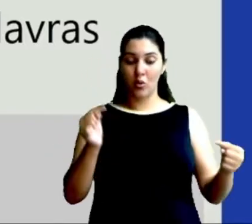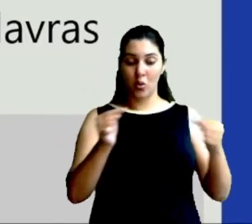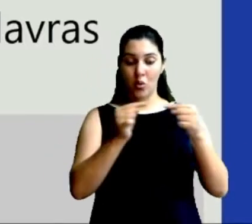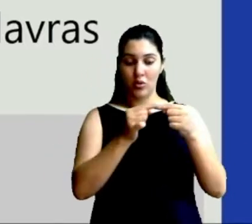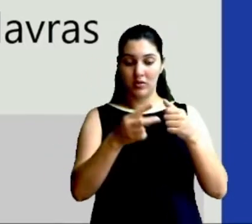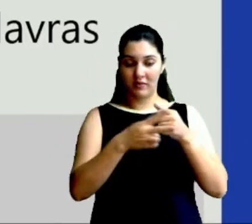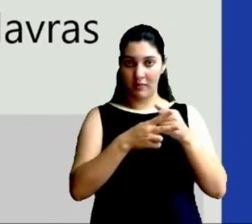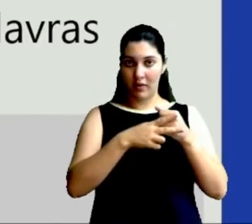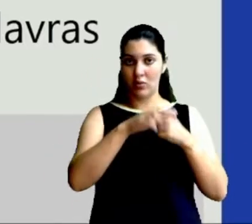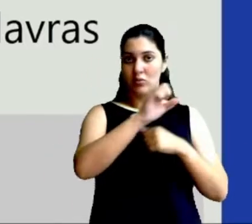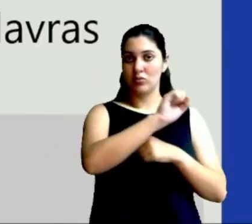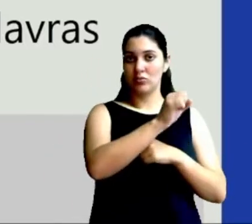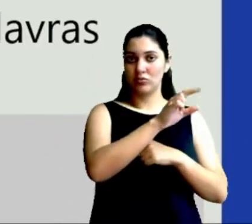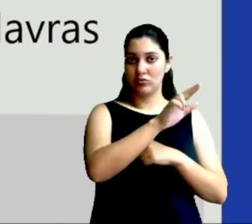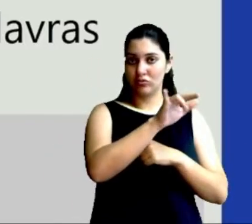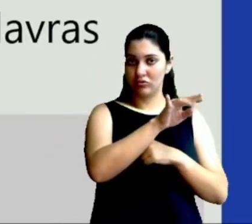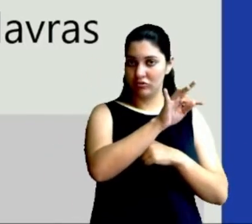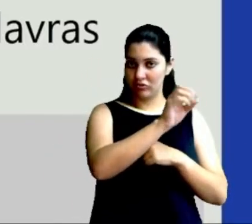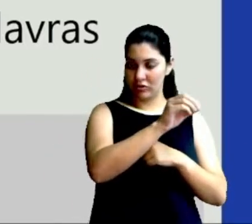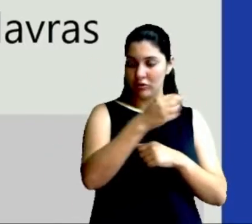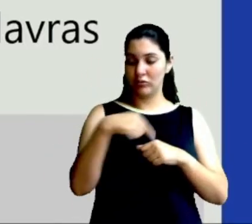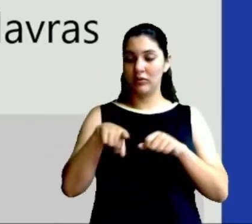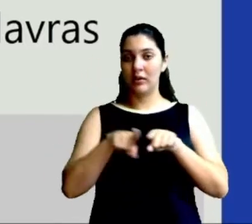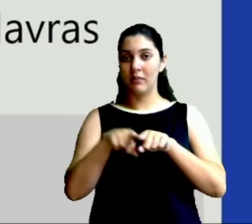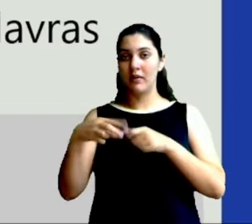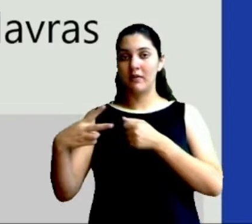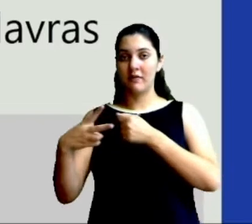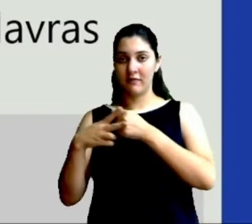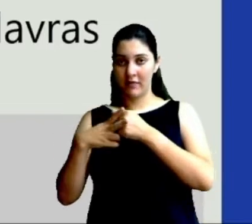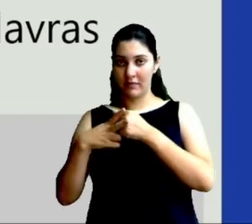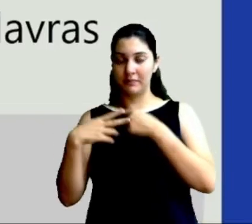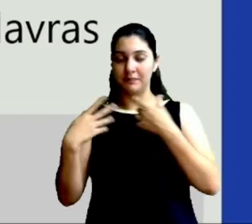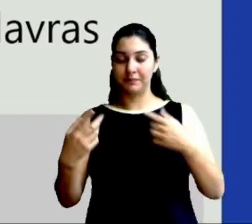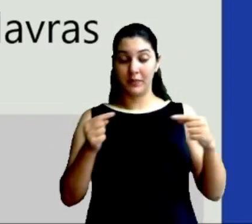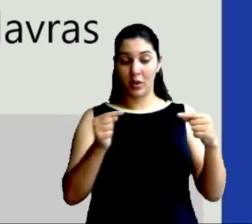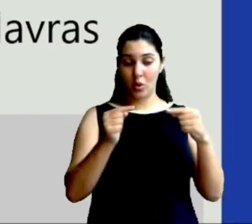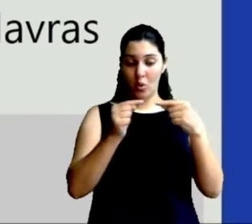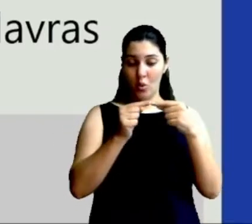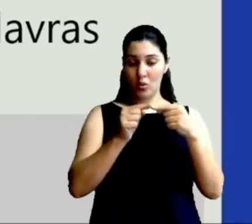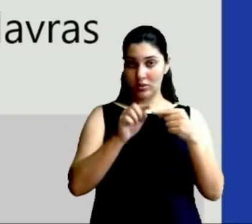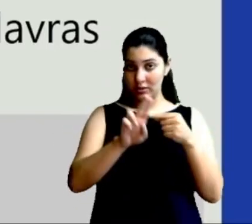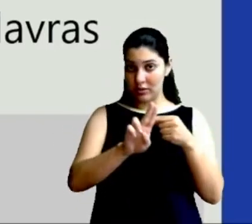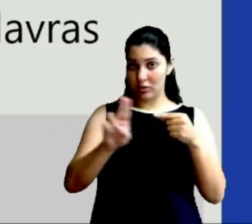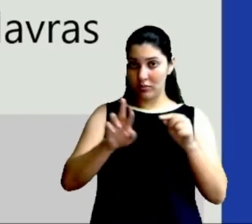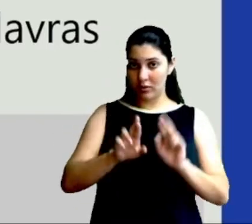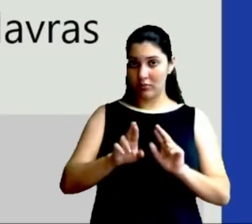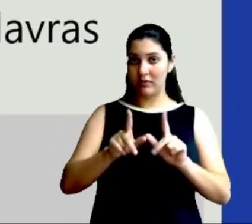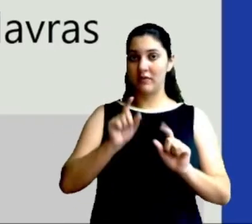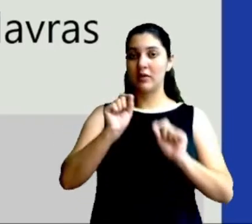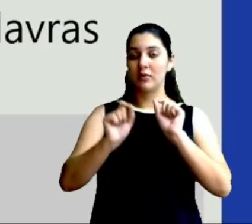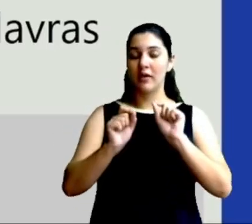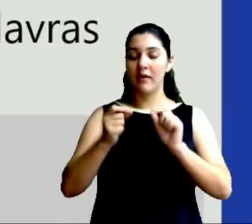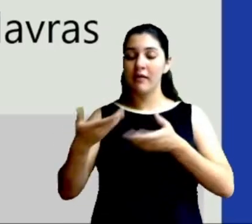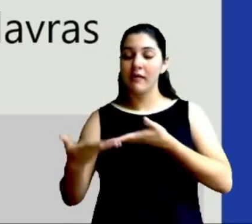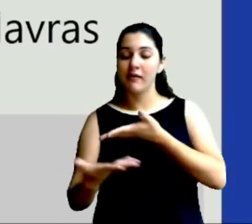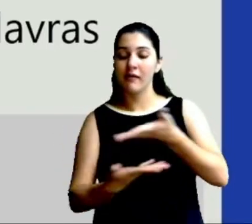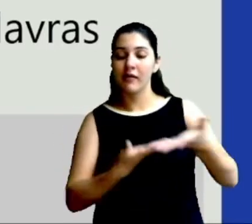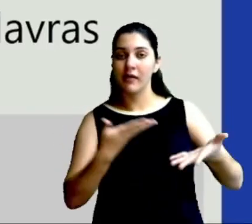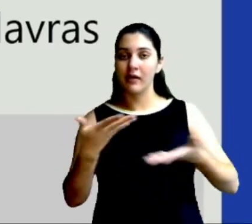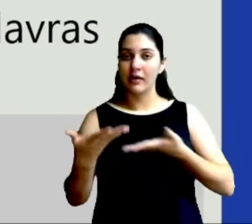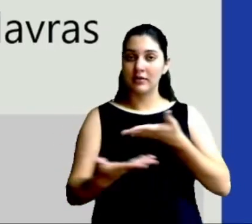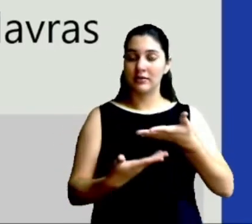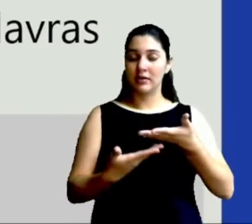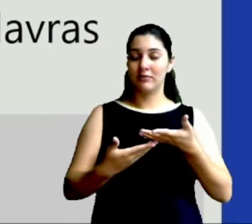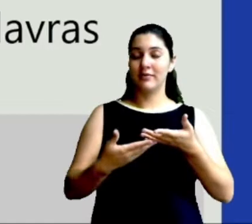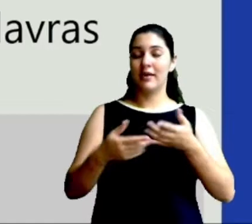ligado sujeito e verbo. Já a concordância nominal, diferente, está incluso aí, ó, relação entre as classes